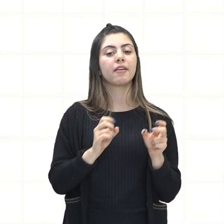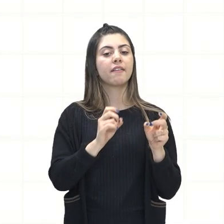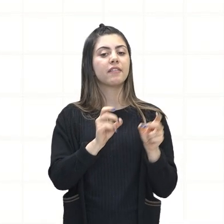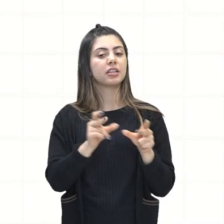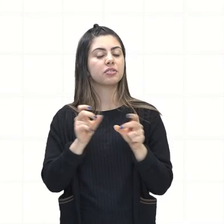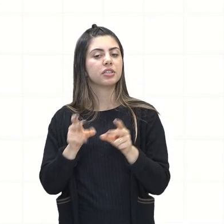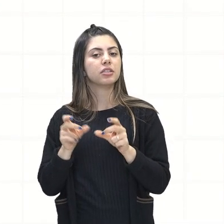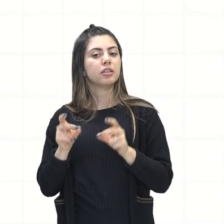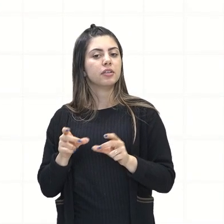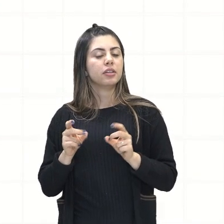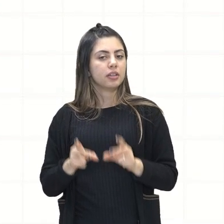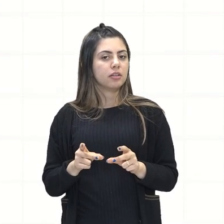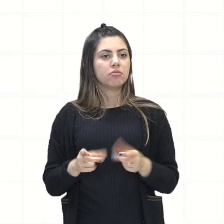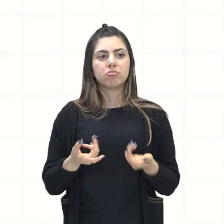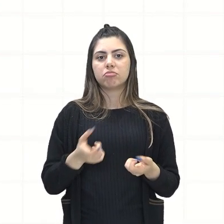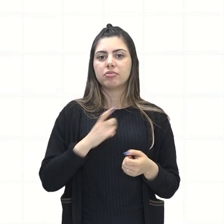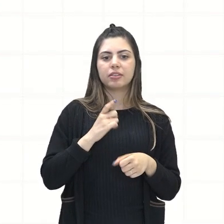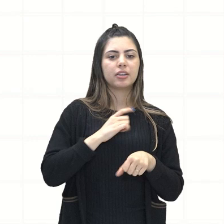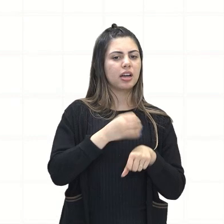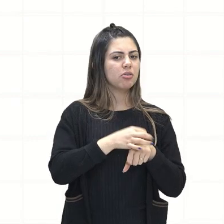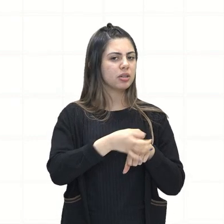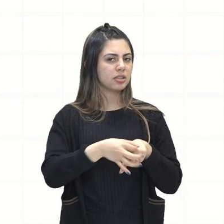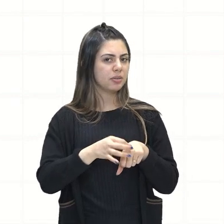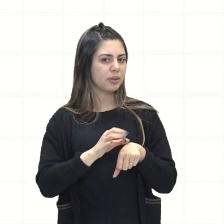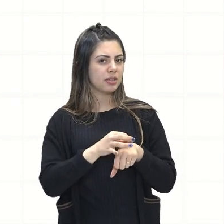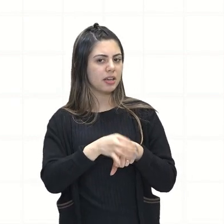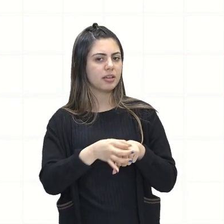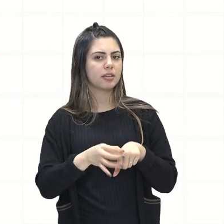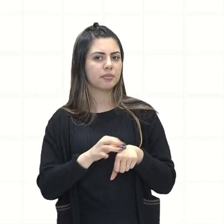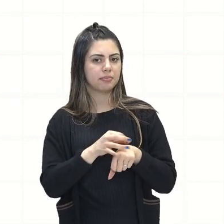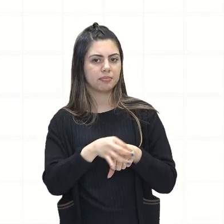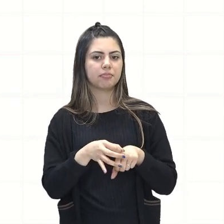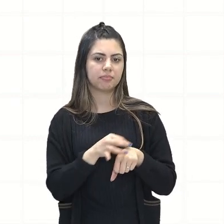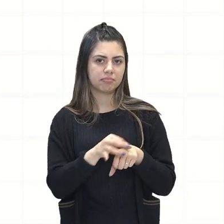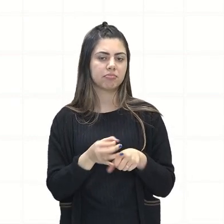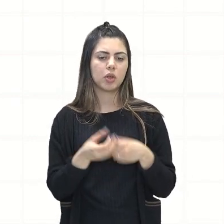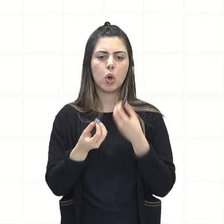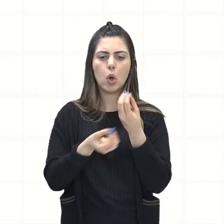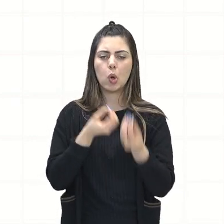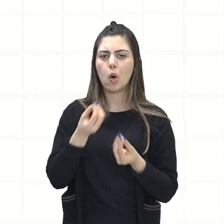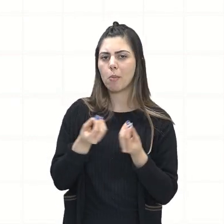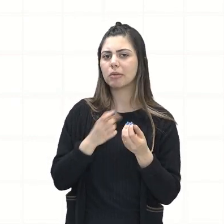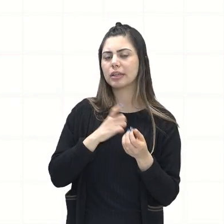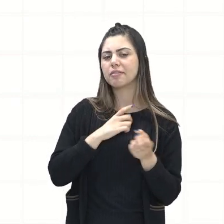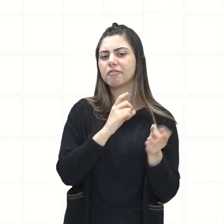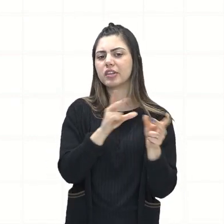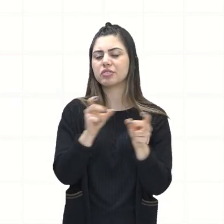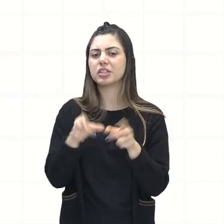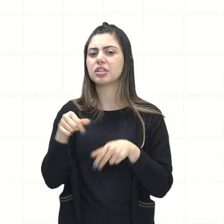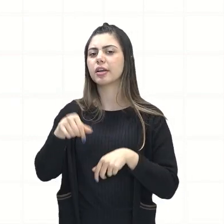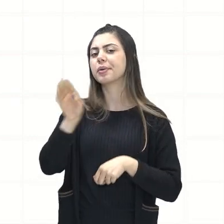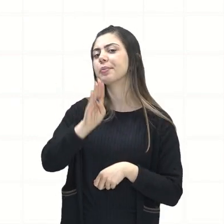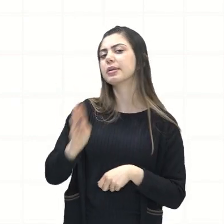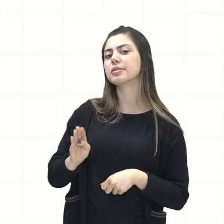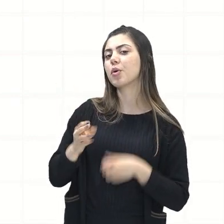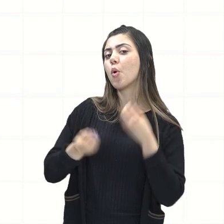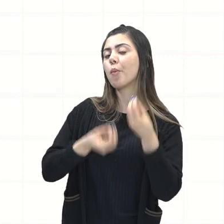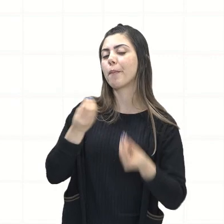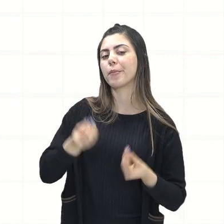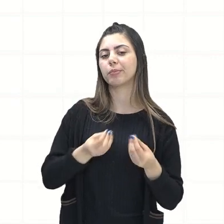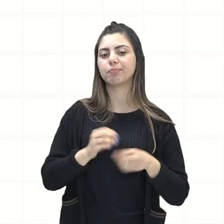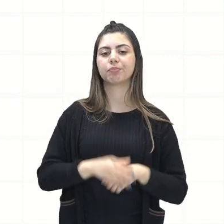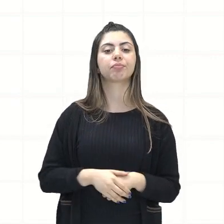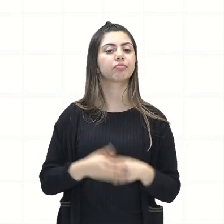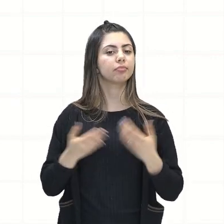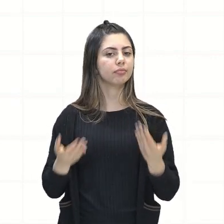né? Os grãos, né? Milho, enfim. Como é que eles circulam pelo território brasileiro, né? A gente tem, por